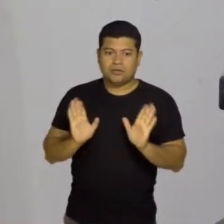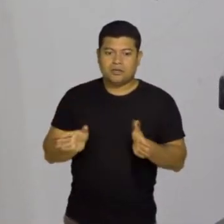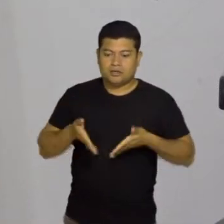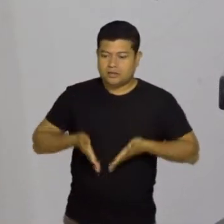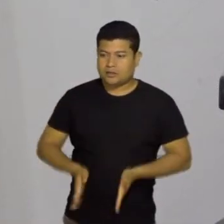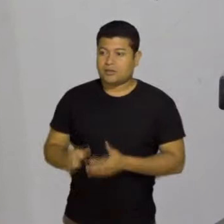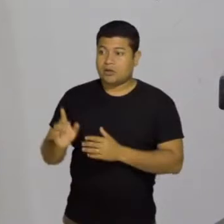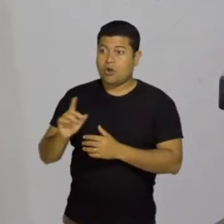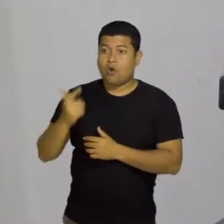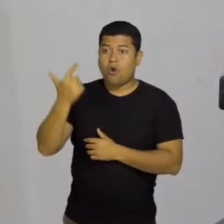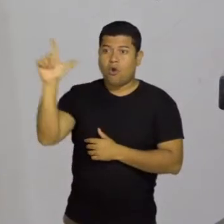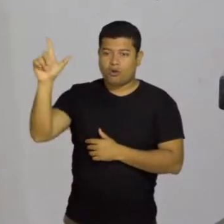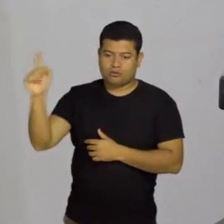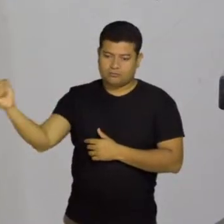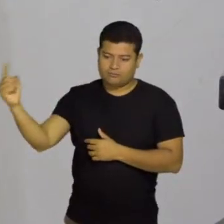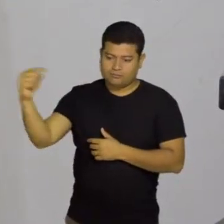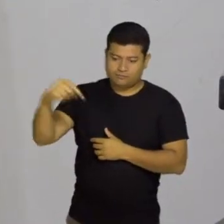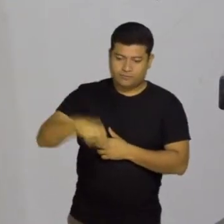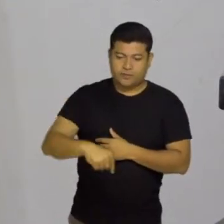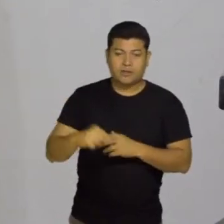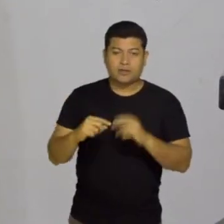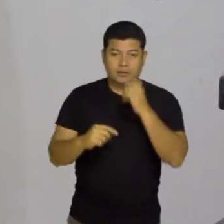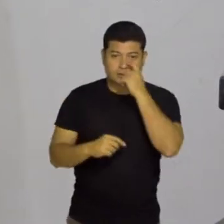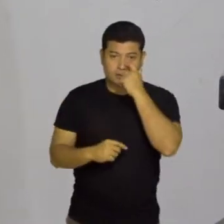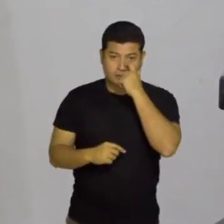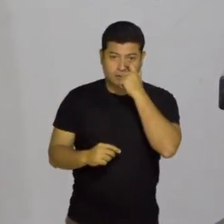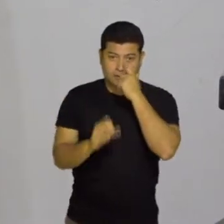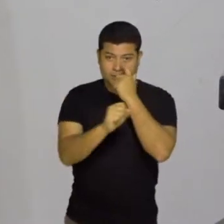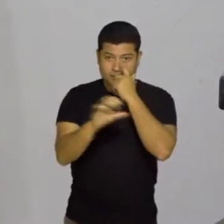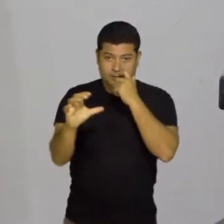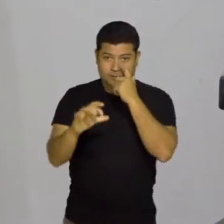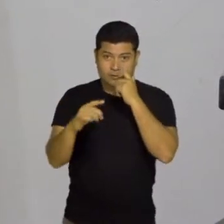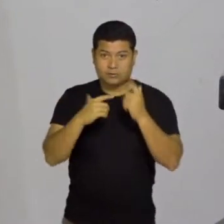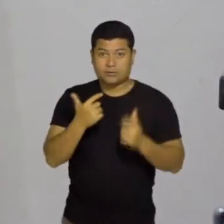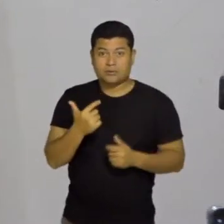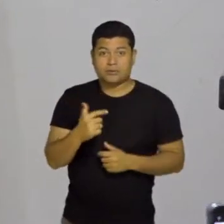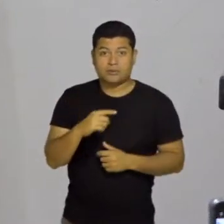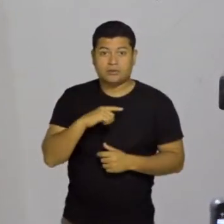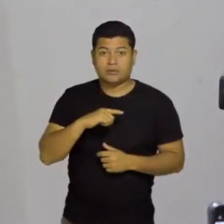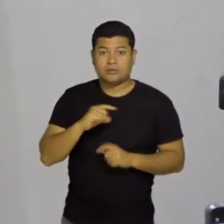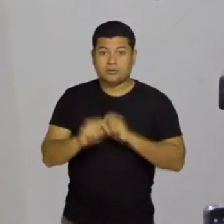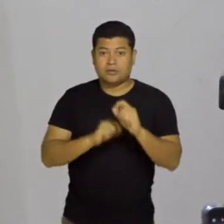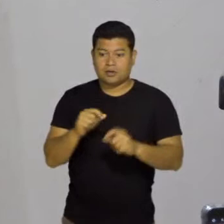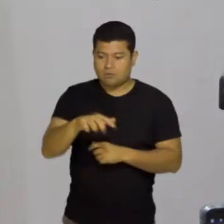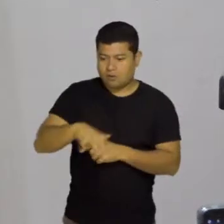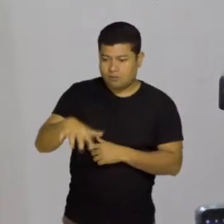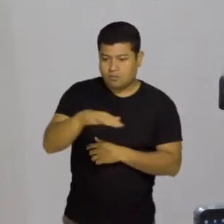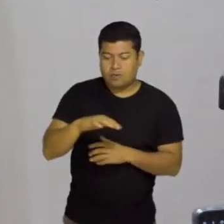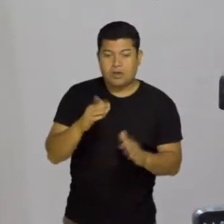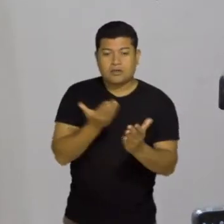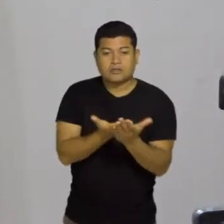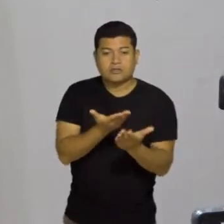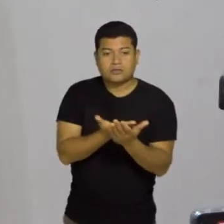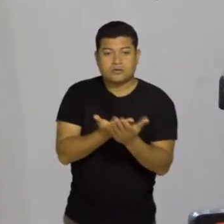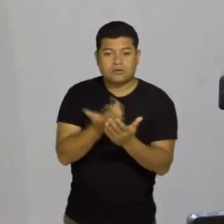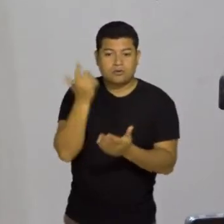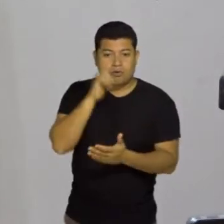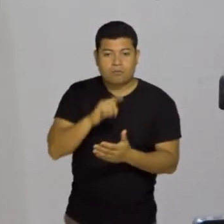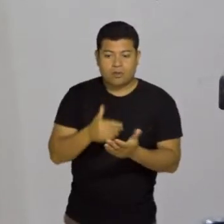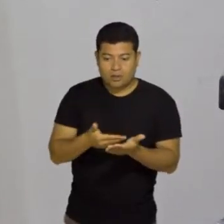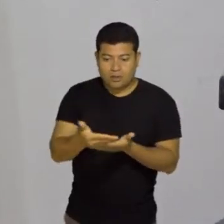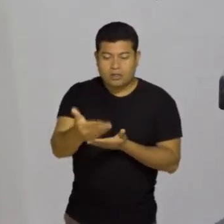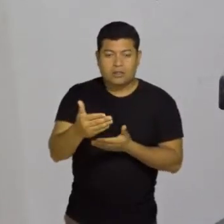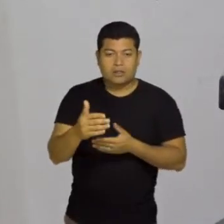eu cheguei aqui, eu só tinha o âmbito estudantil para formar novos laços, enfim. E, quando eu comecei a